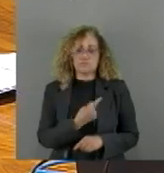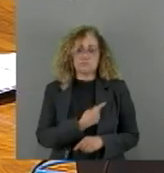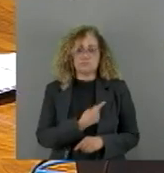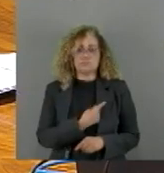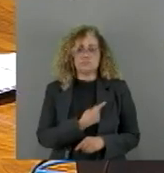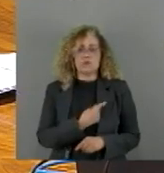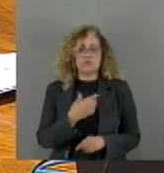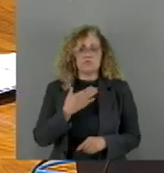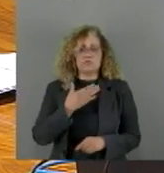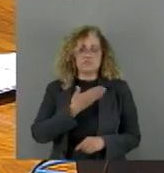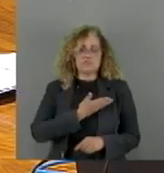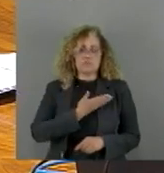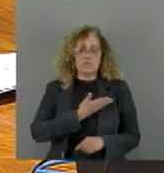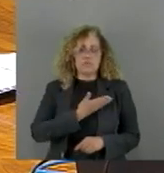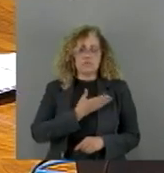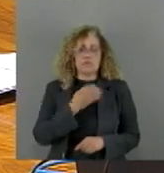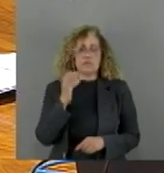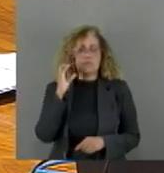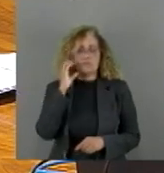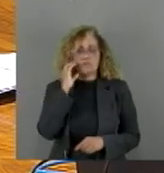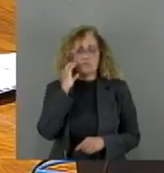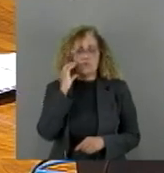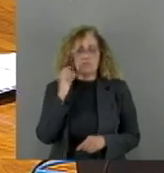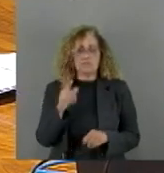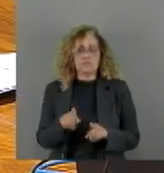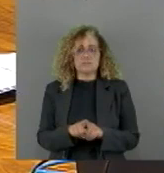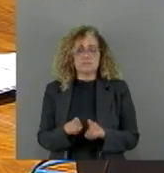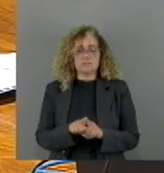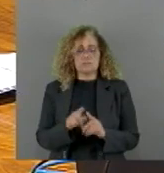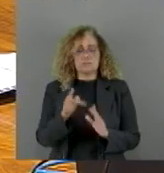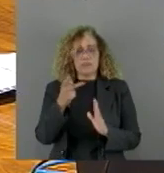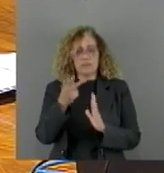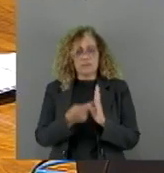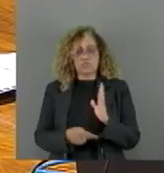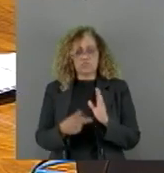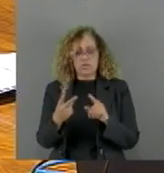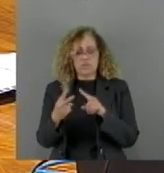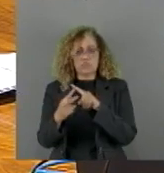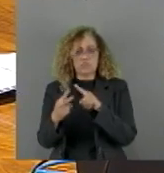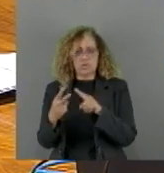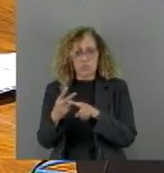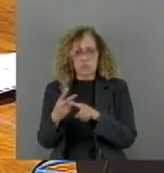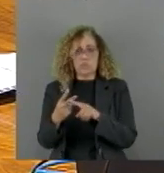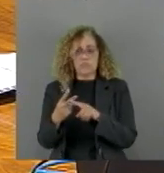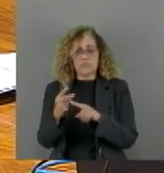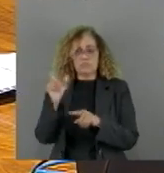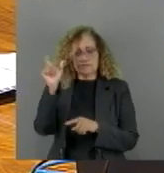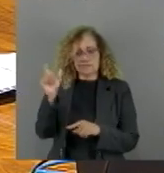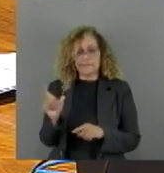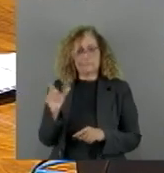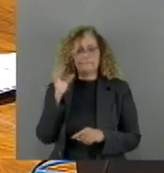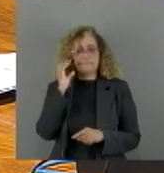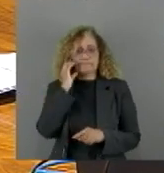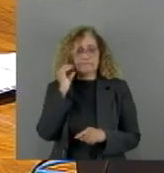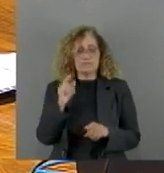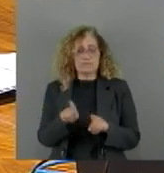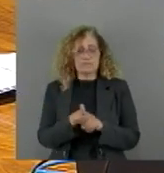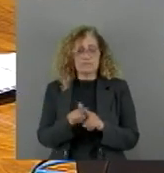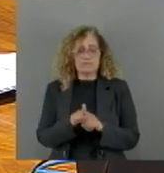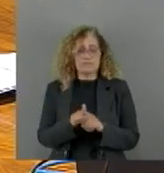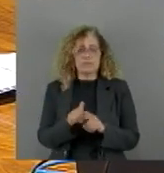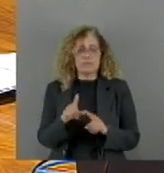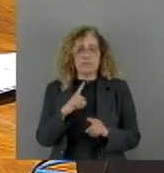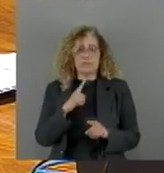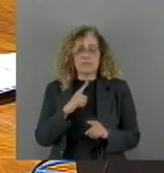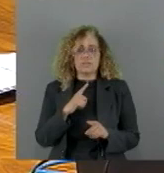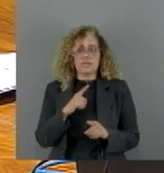querido amigo Flávio Arnes, e relato então os projetos. São dois projetos de autoria dele, a relatoria, e que